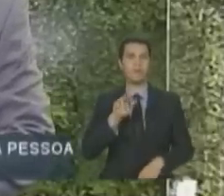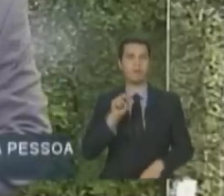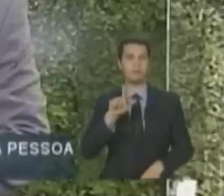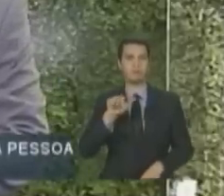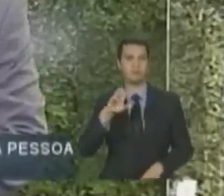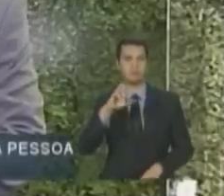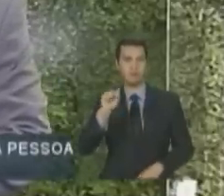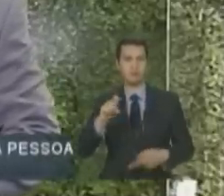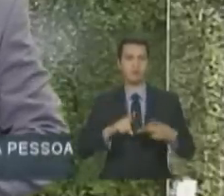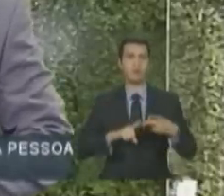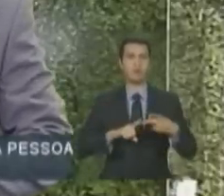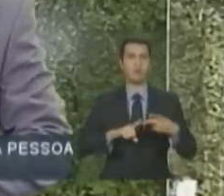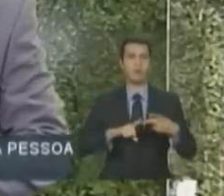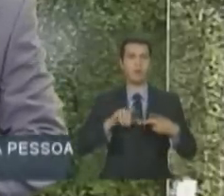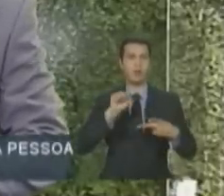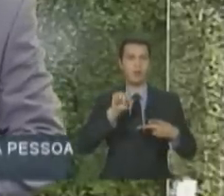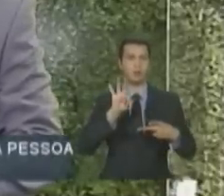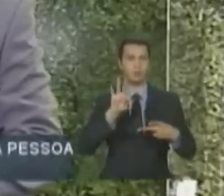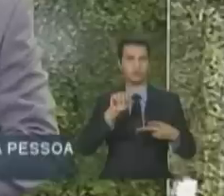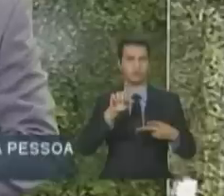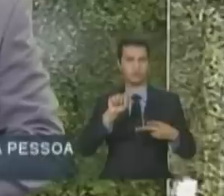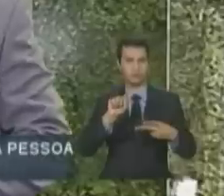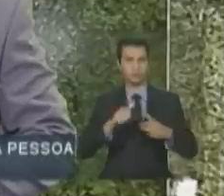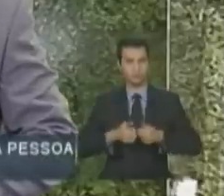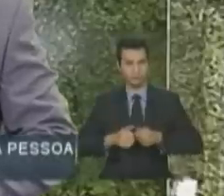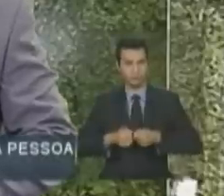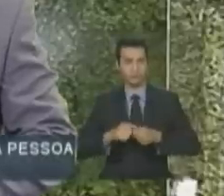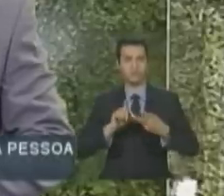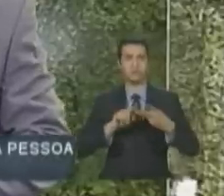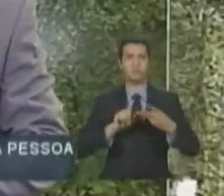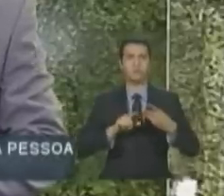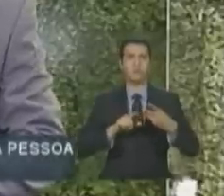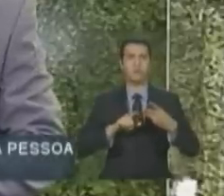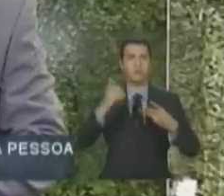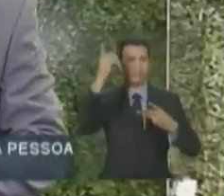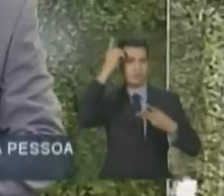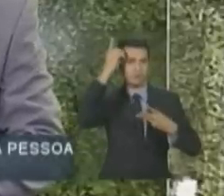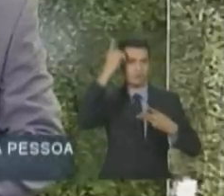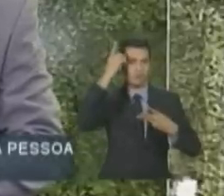autismo, síndrome de Down e outras, né,